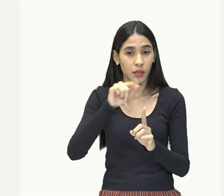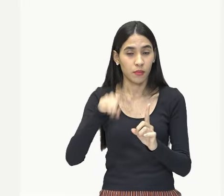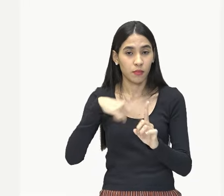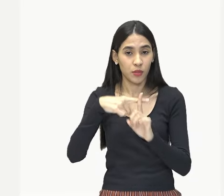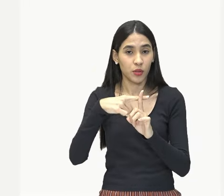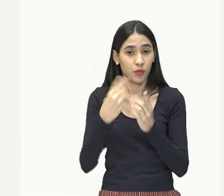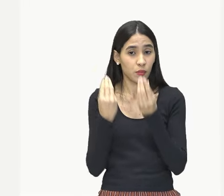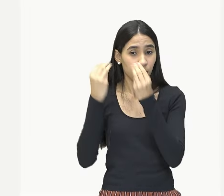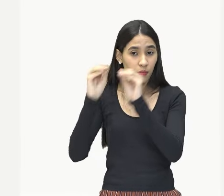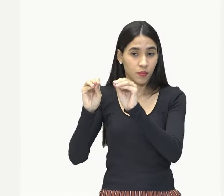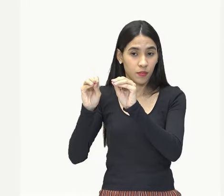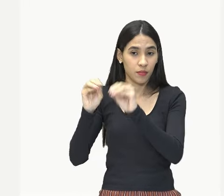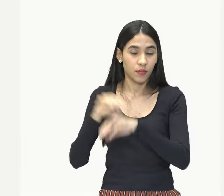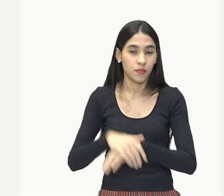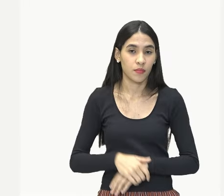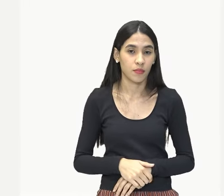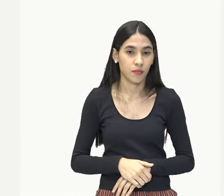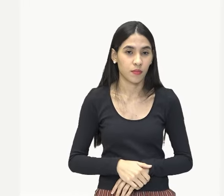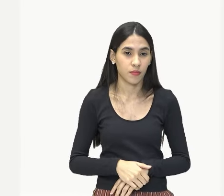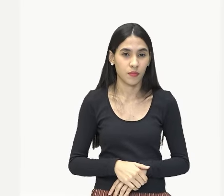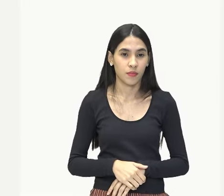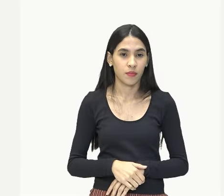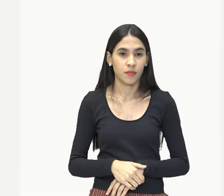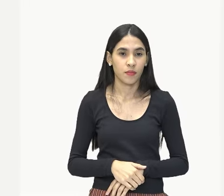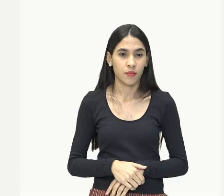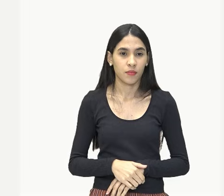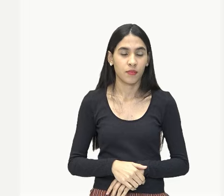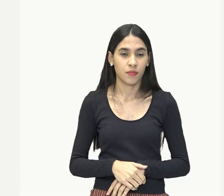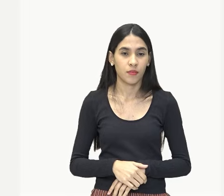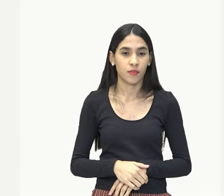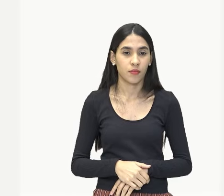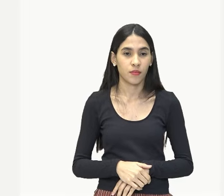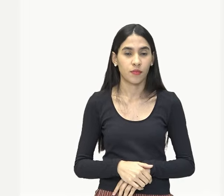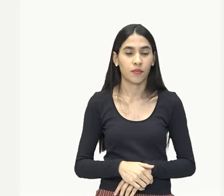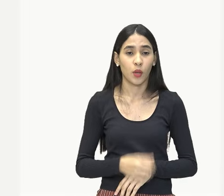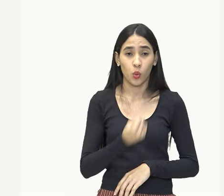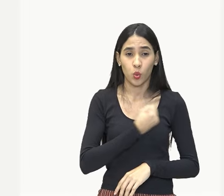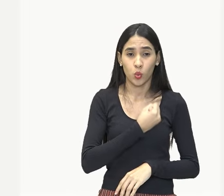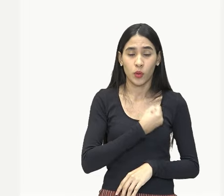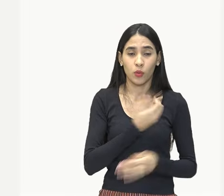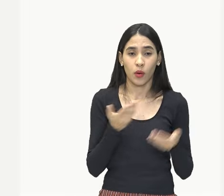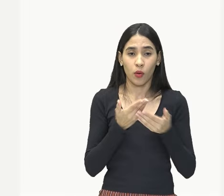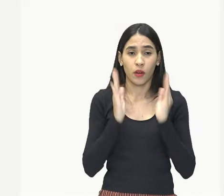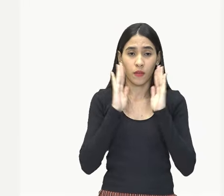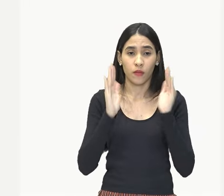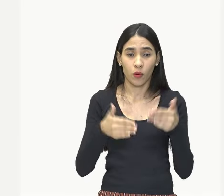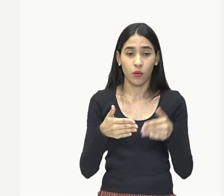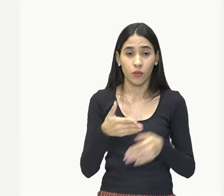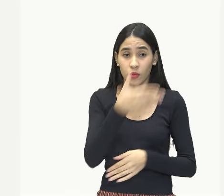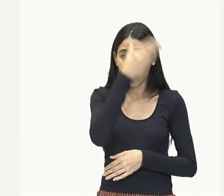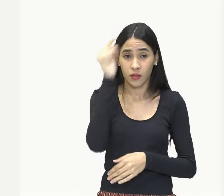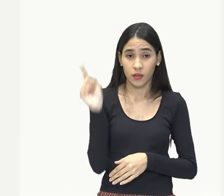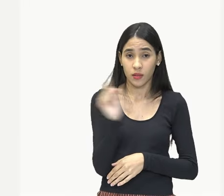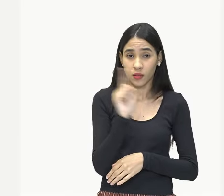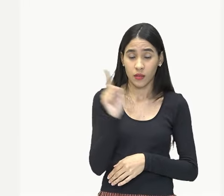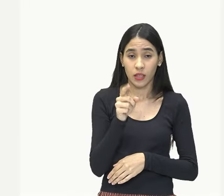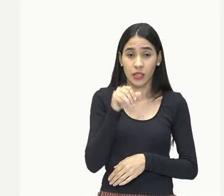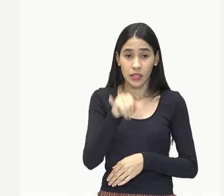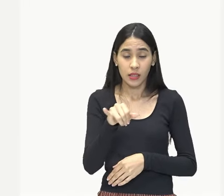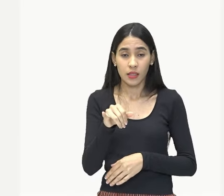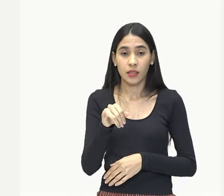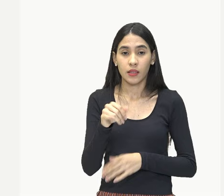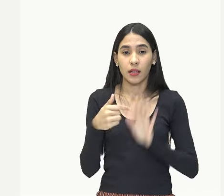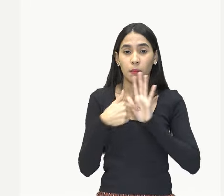lá. Agora, nós vamos trabalhar os coeficientes. Não esqueça, quando aparece só a